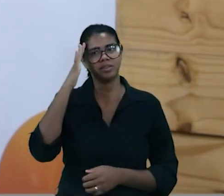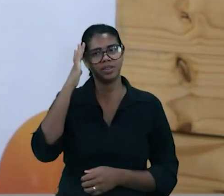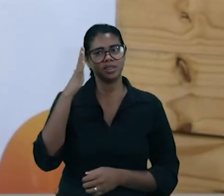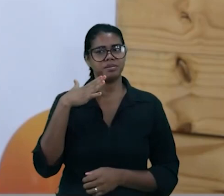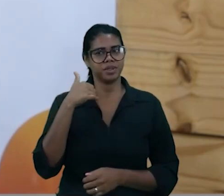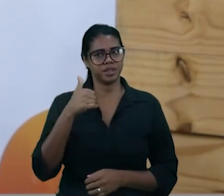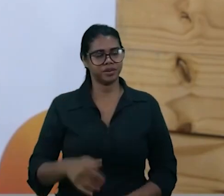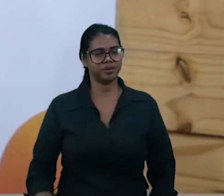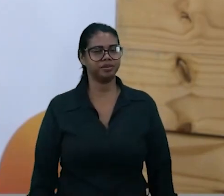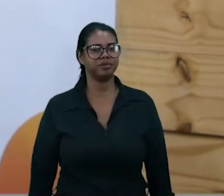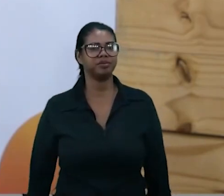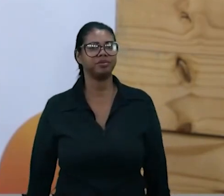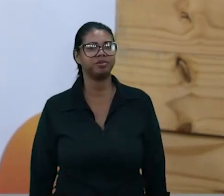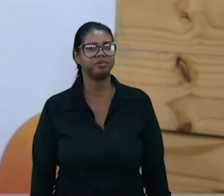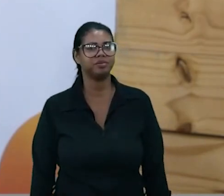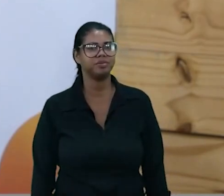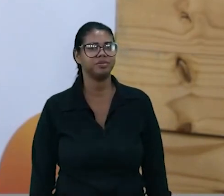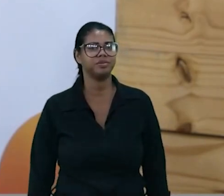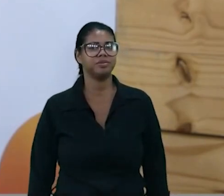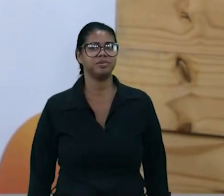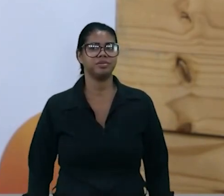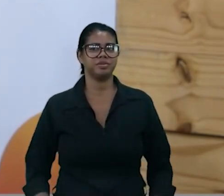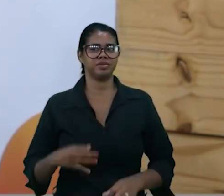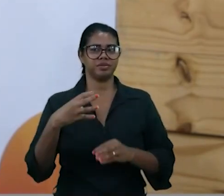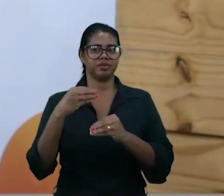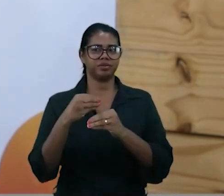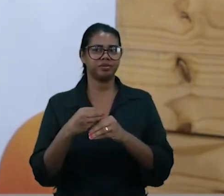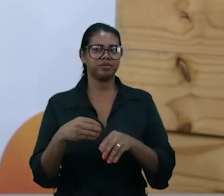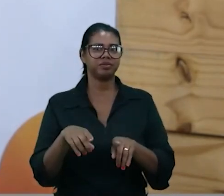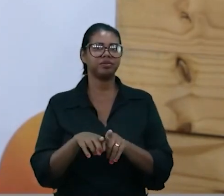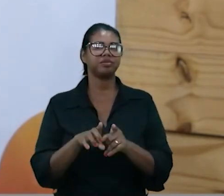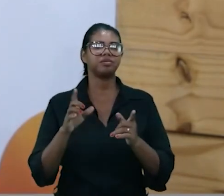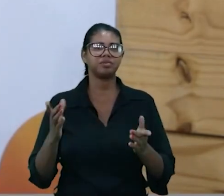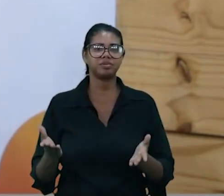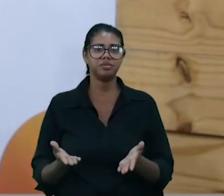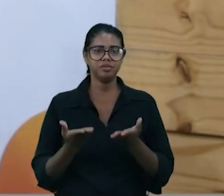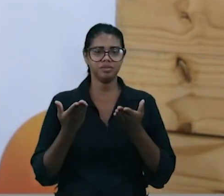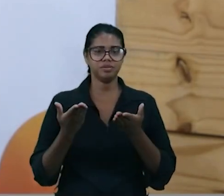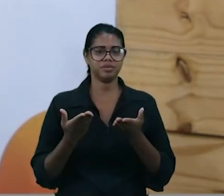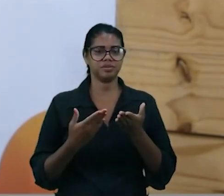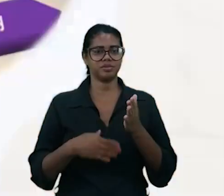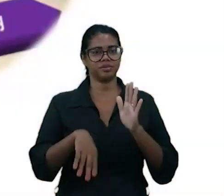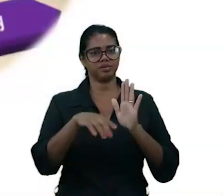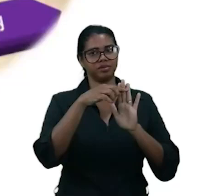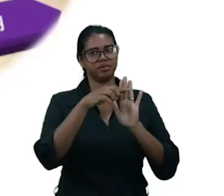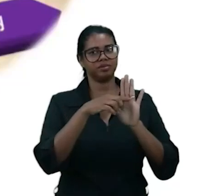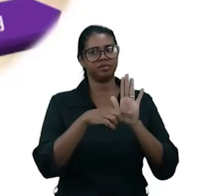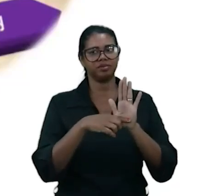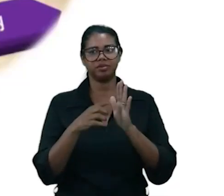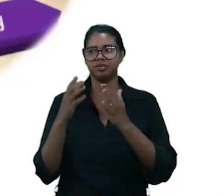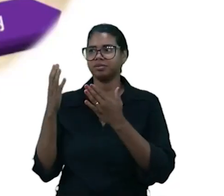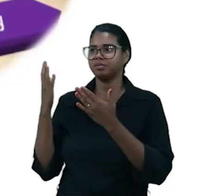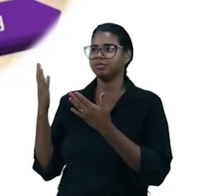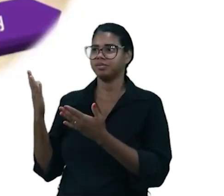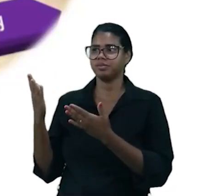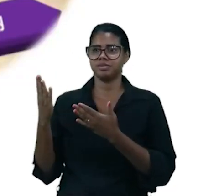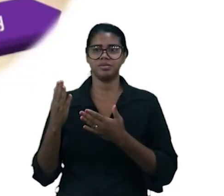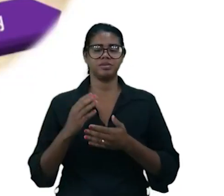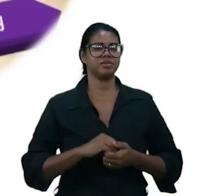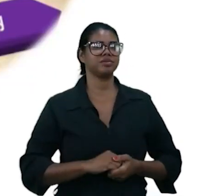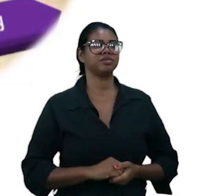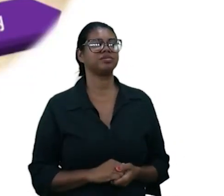melhor. Outro grande teórico que vai influenciar a questão das classificações e levar os pensadores, né,